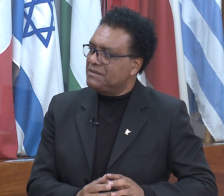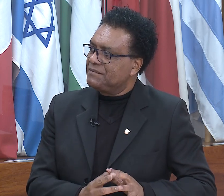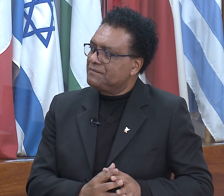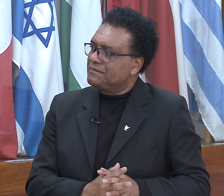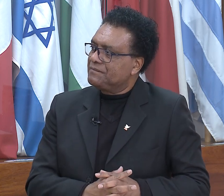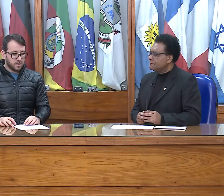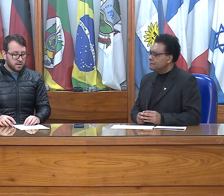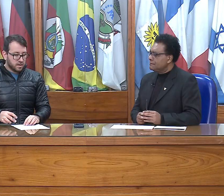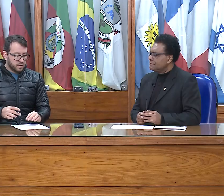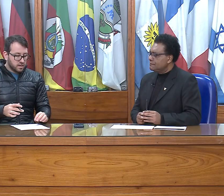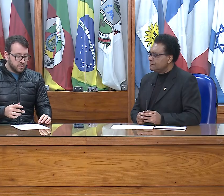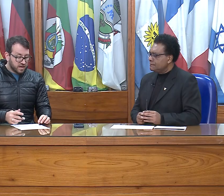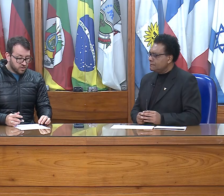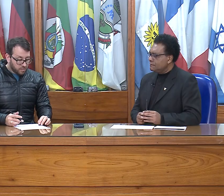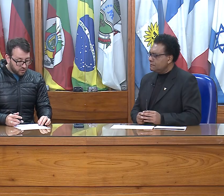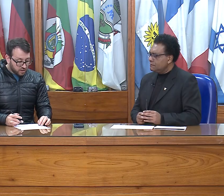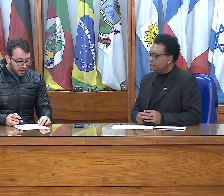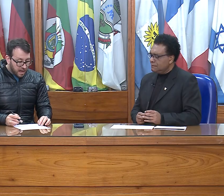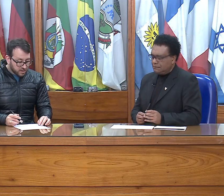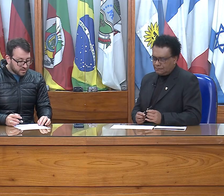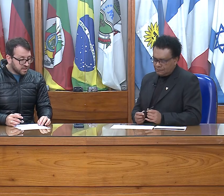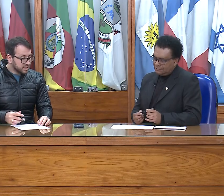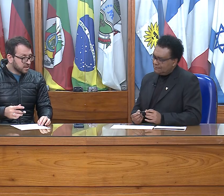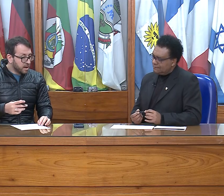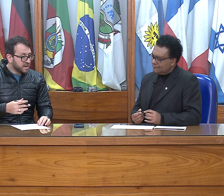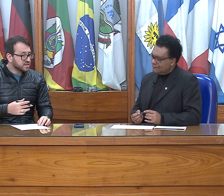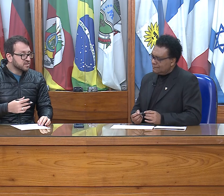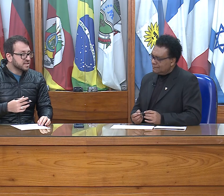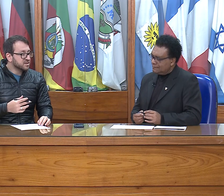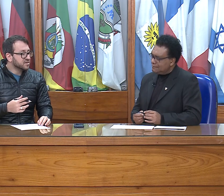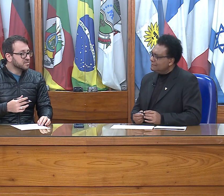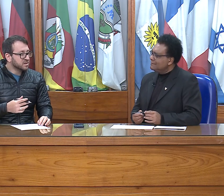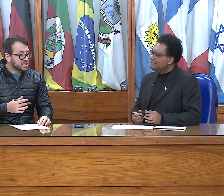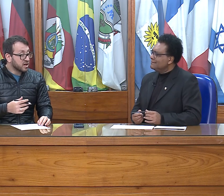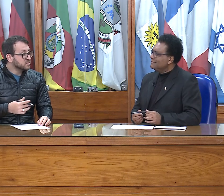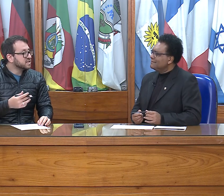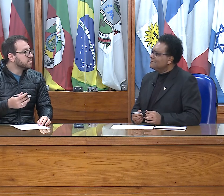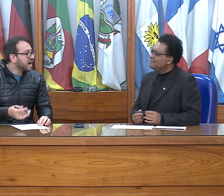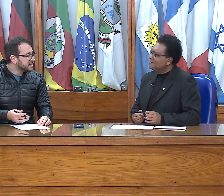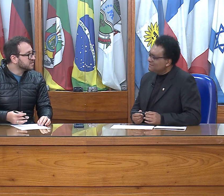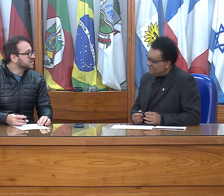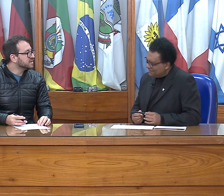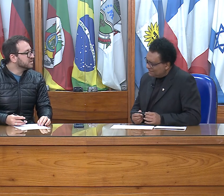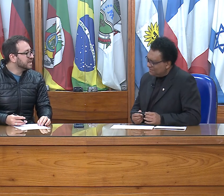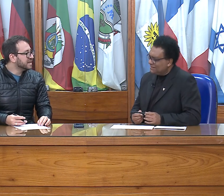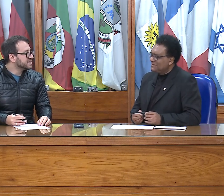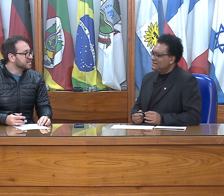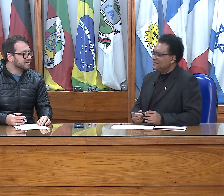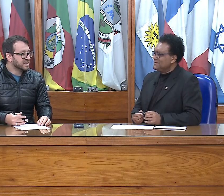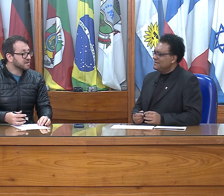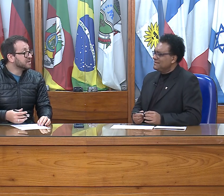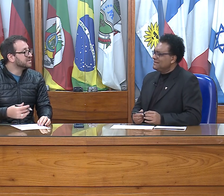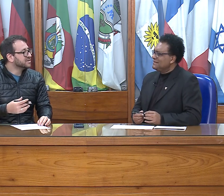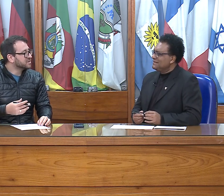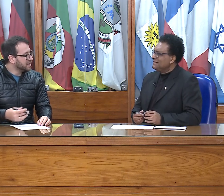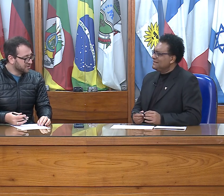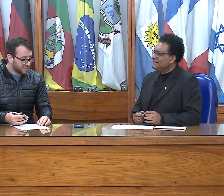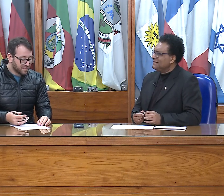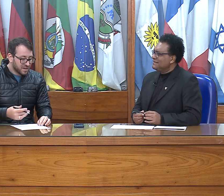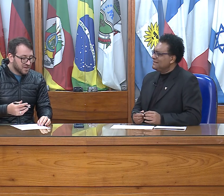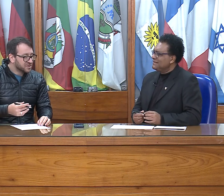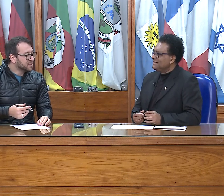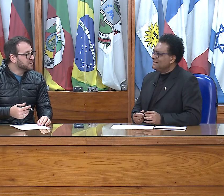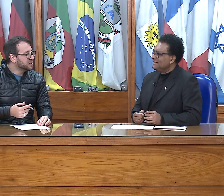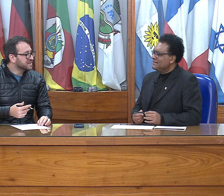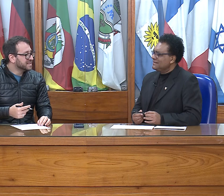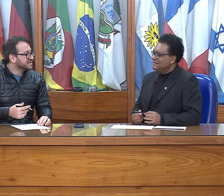aprendizagem vereador Paulo Ricardo está apenas o ensino da escolas municipais né que o Senhor tem muita ligação tem também com ensino superior